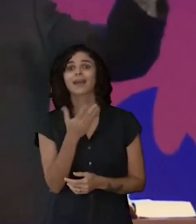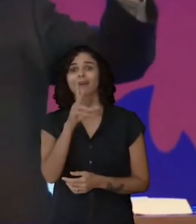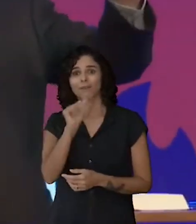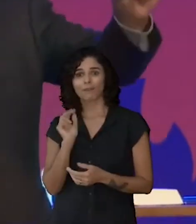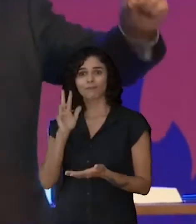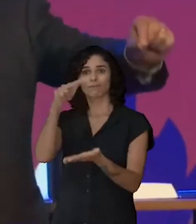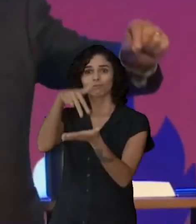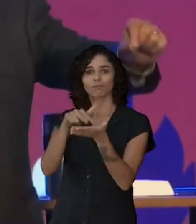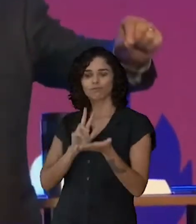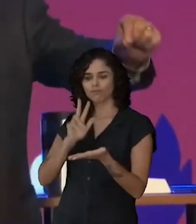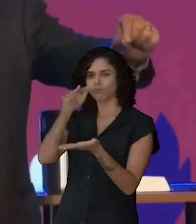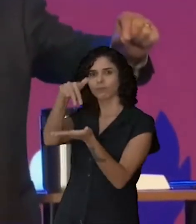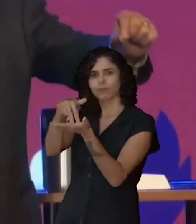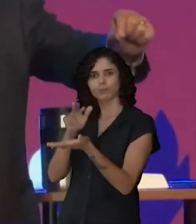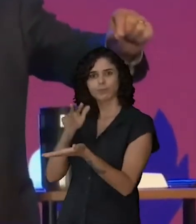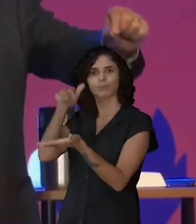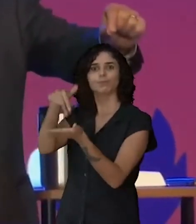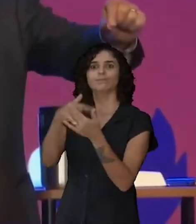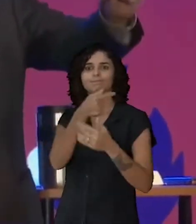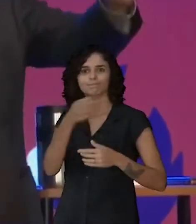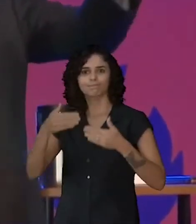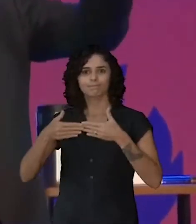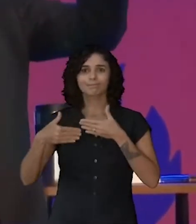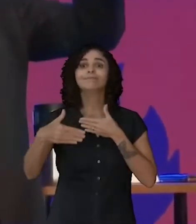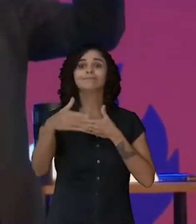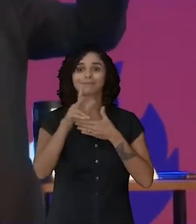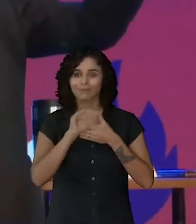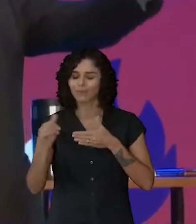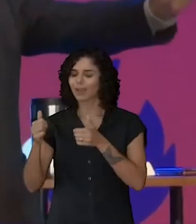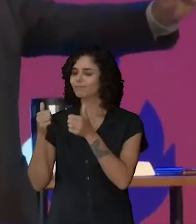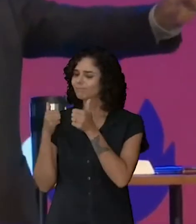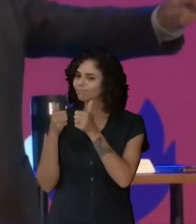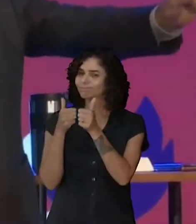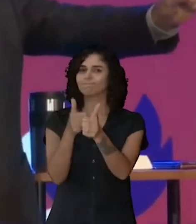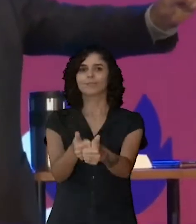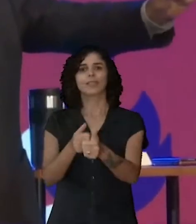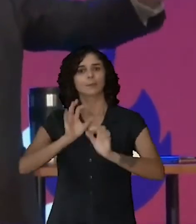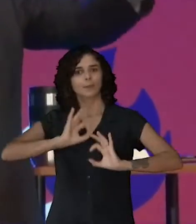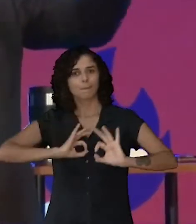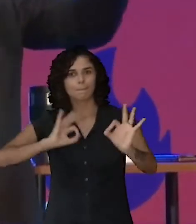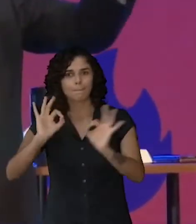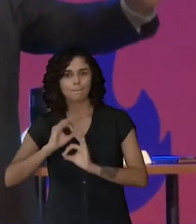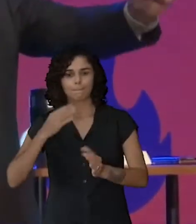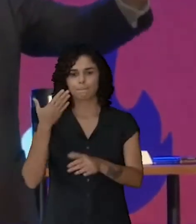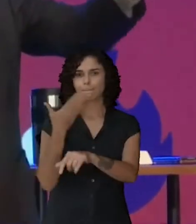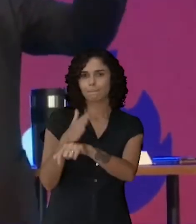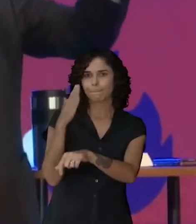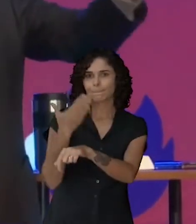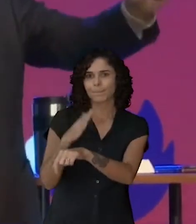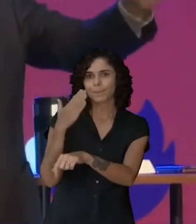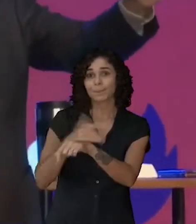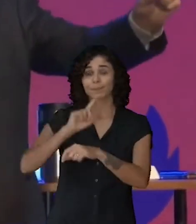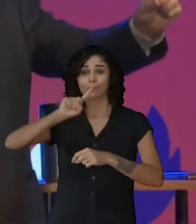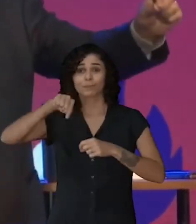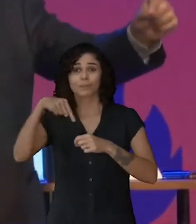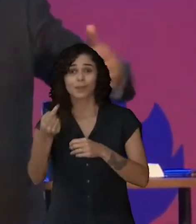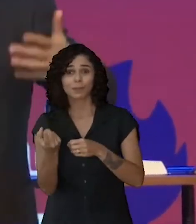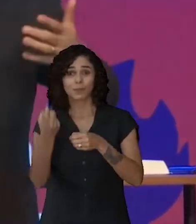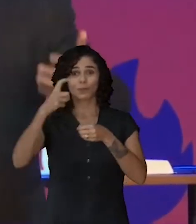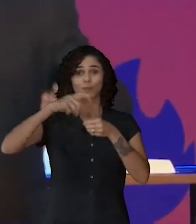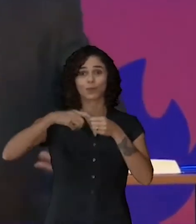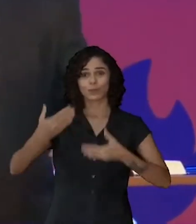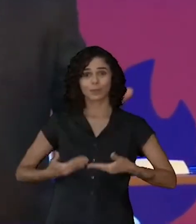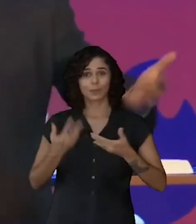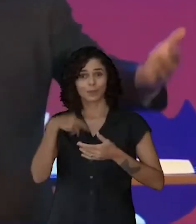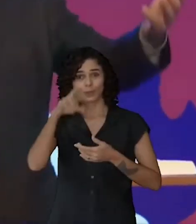levantados ainda nessa semana para seguir para o caminho da preparação e voltar para servir ao Senhor. E eu